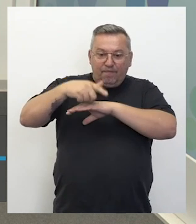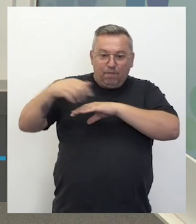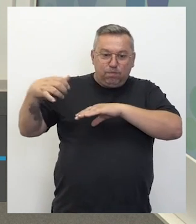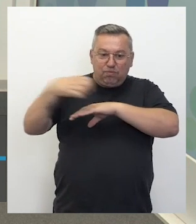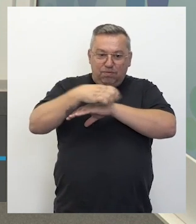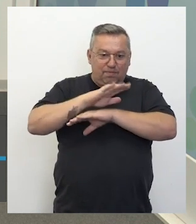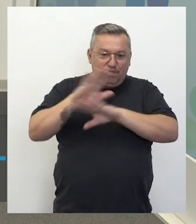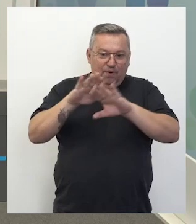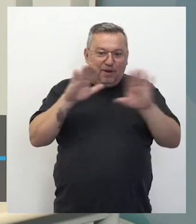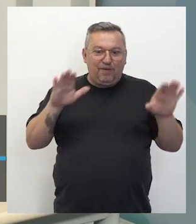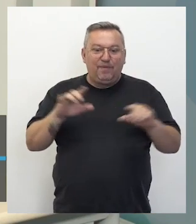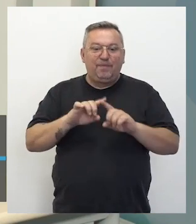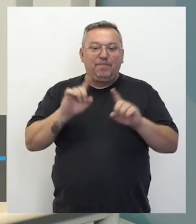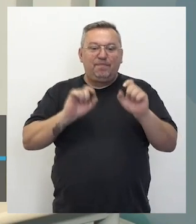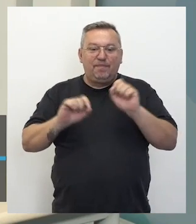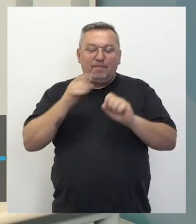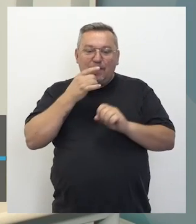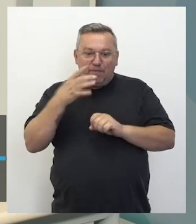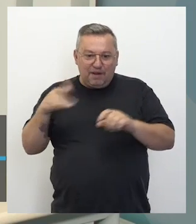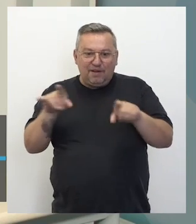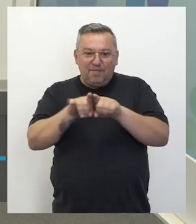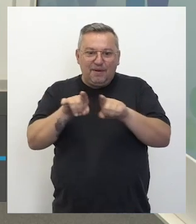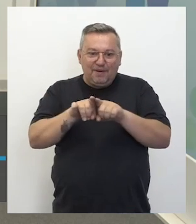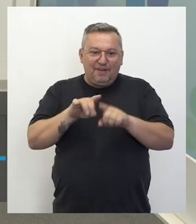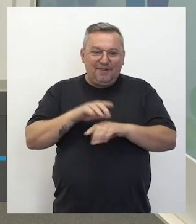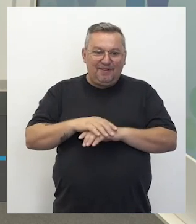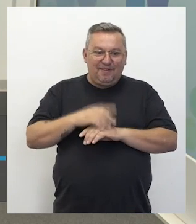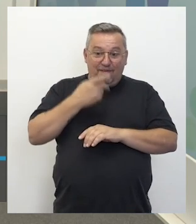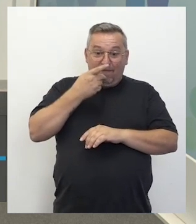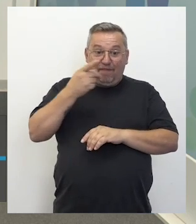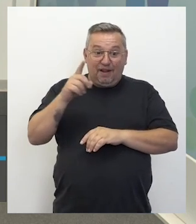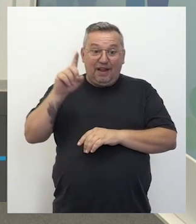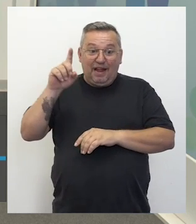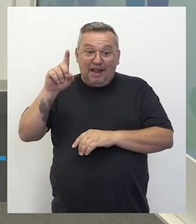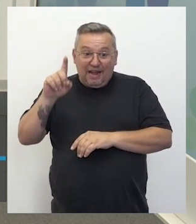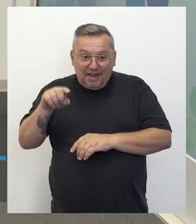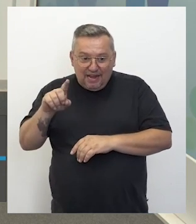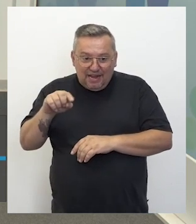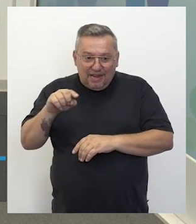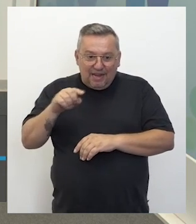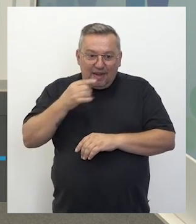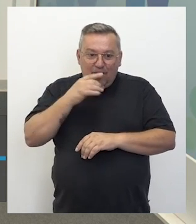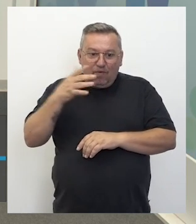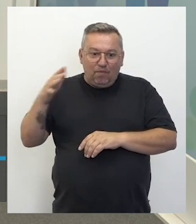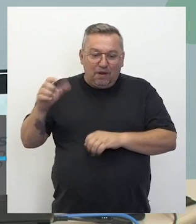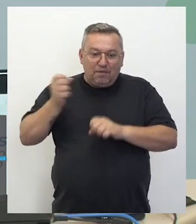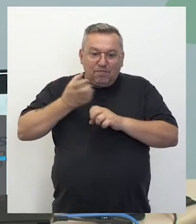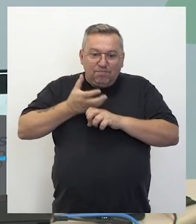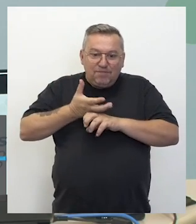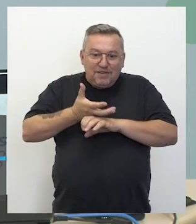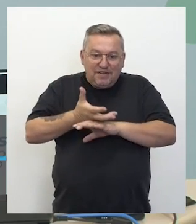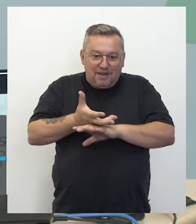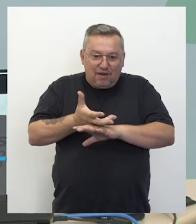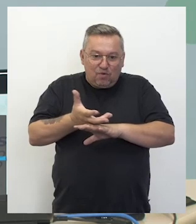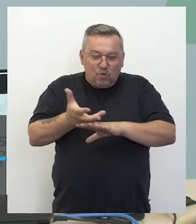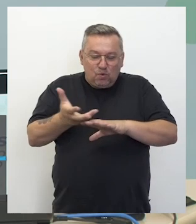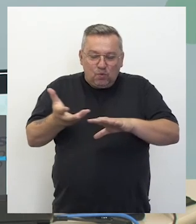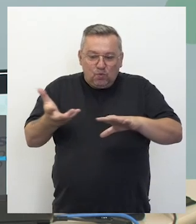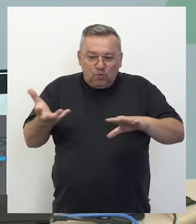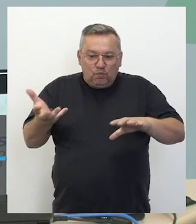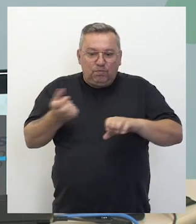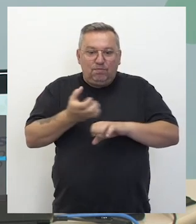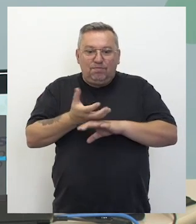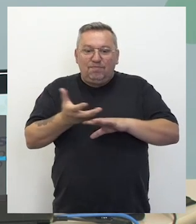foi. O mar tem um negócio assim também? Diz-se que o mar, na verdade, é um grande deserto. Né? Ele é um grande